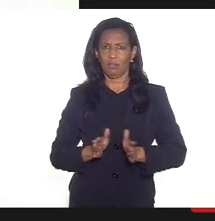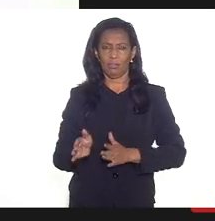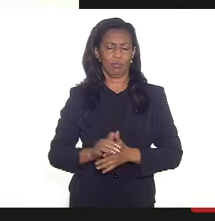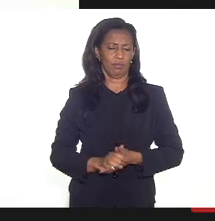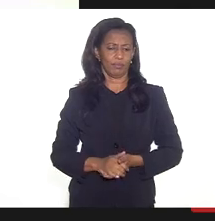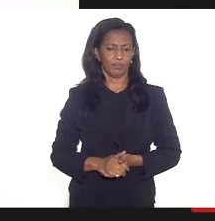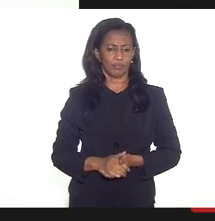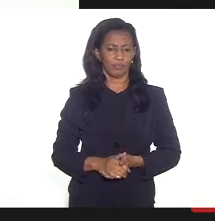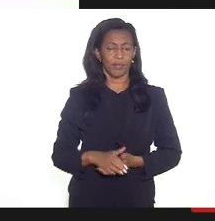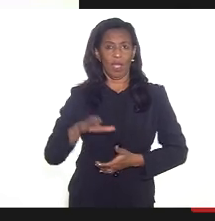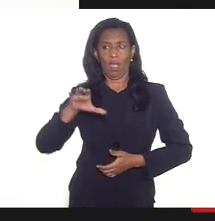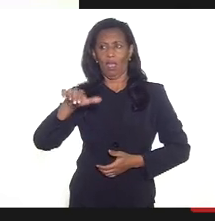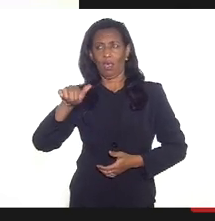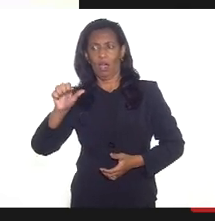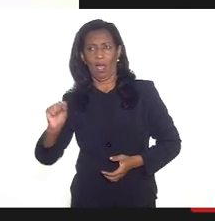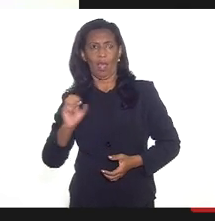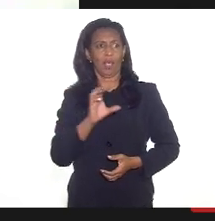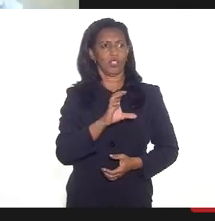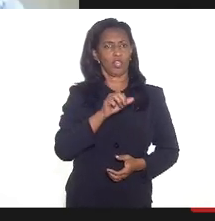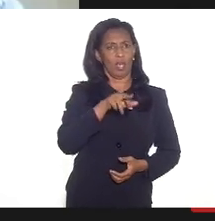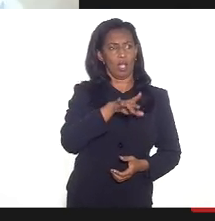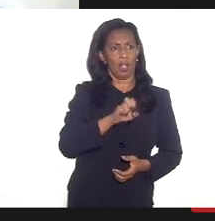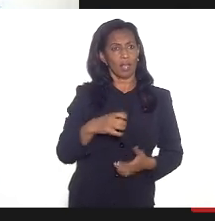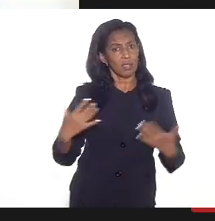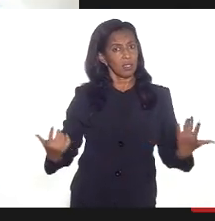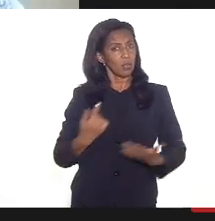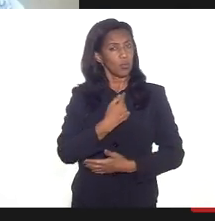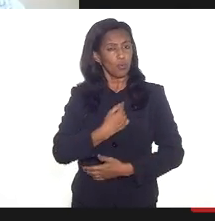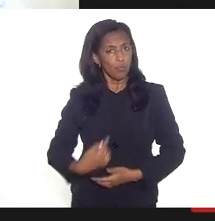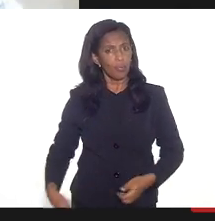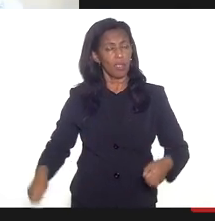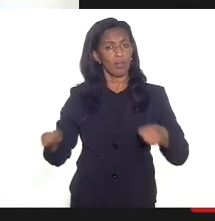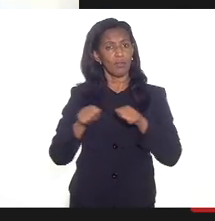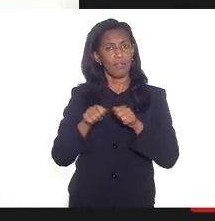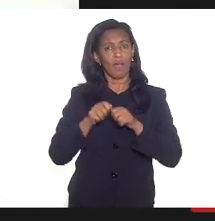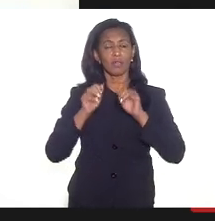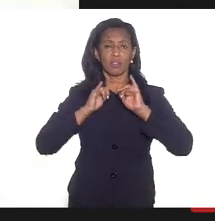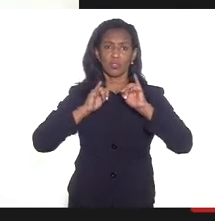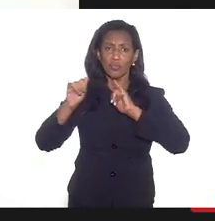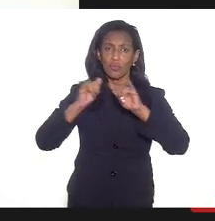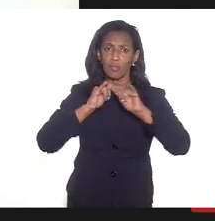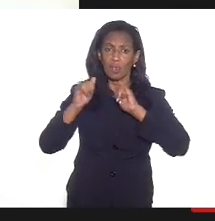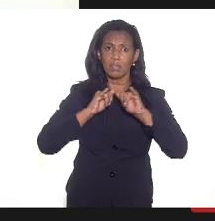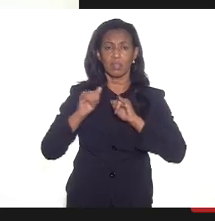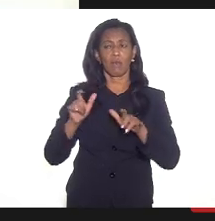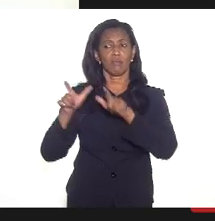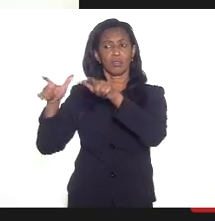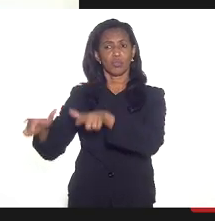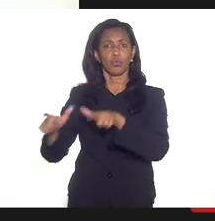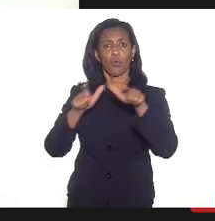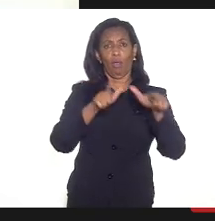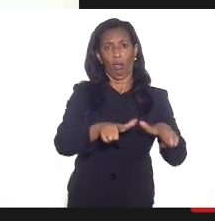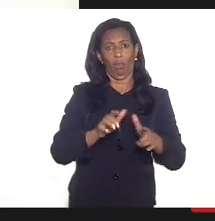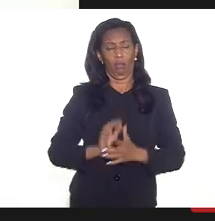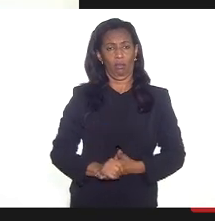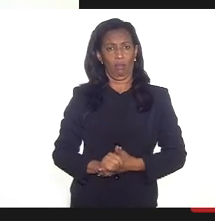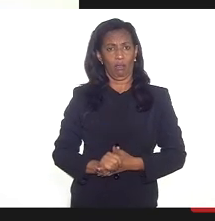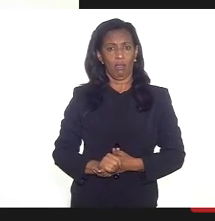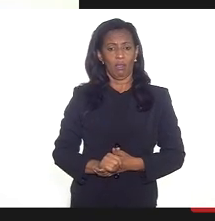Então, que tenha, o governo faça a divulgação desses equipamentos.